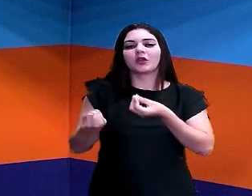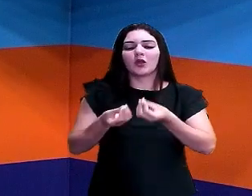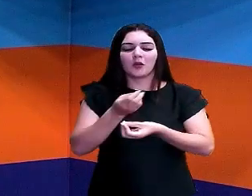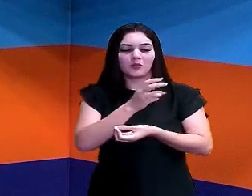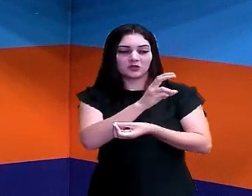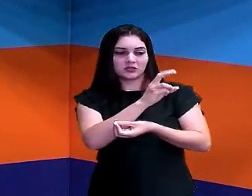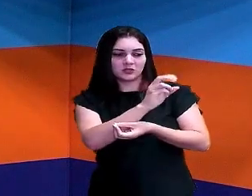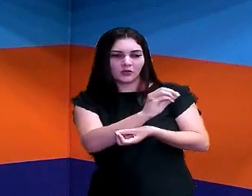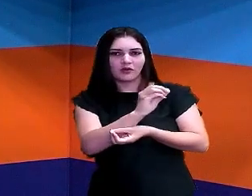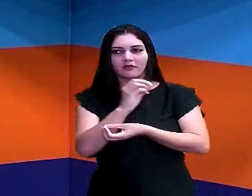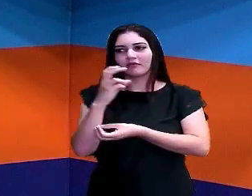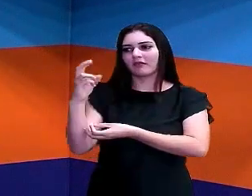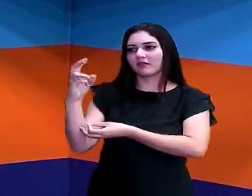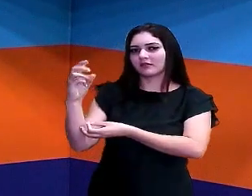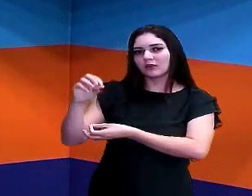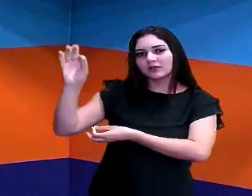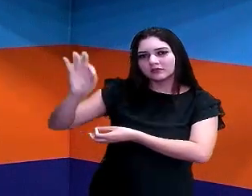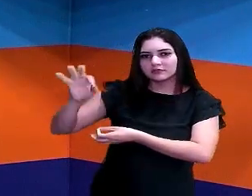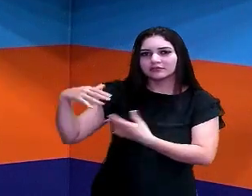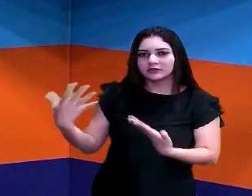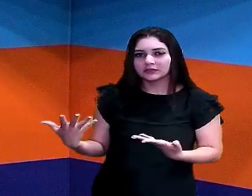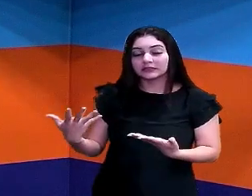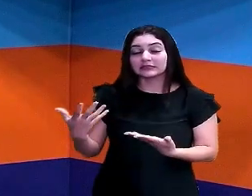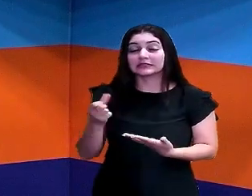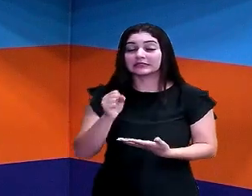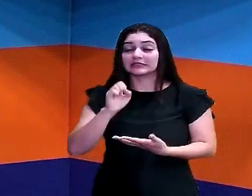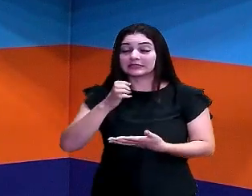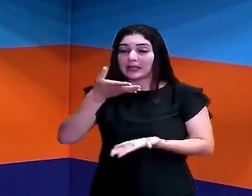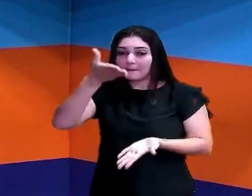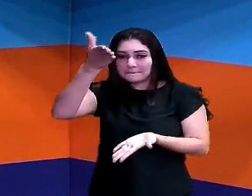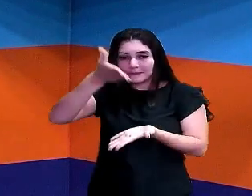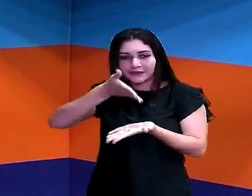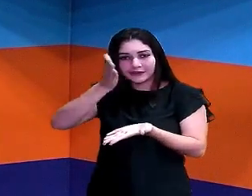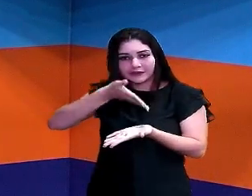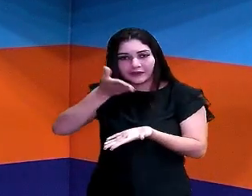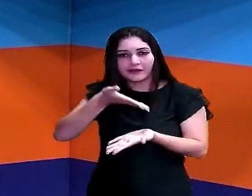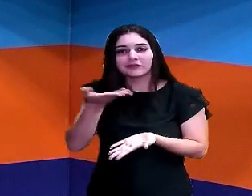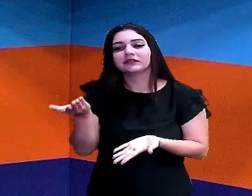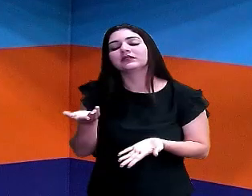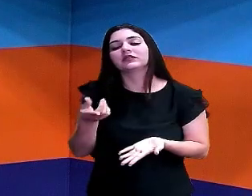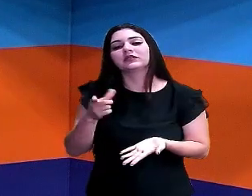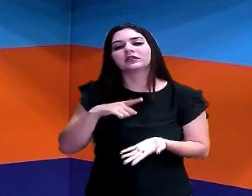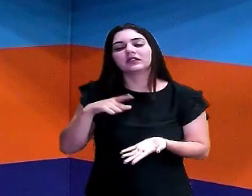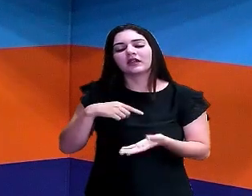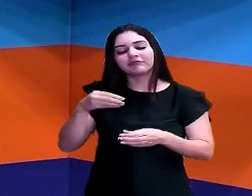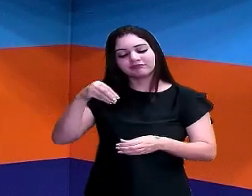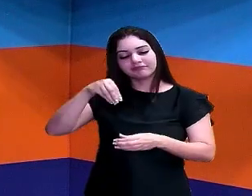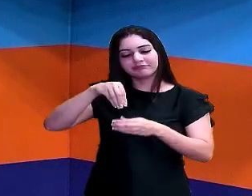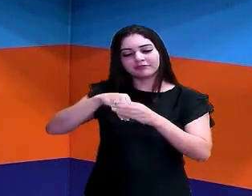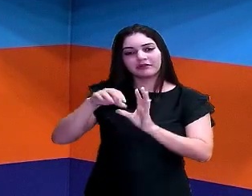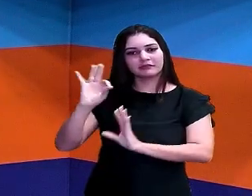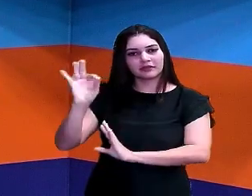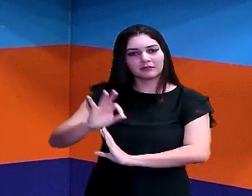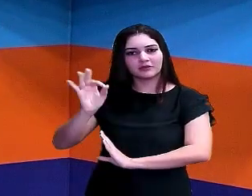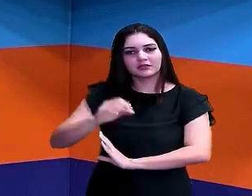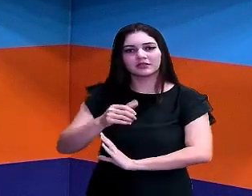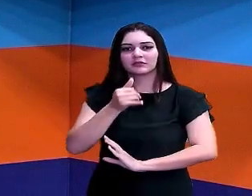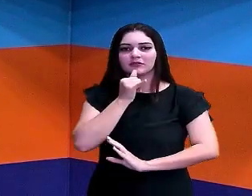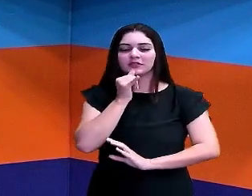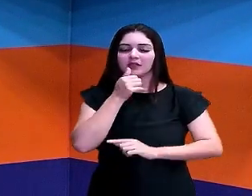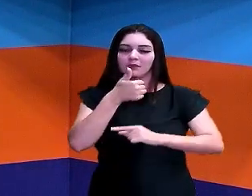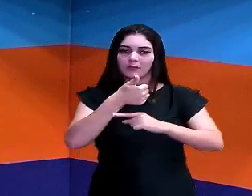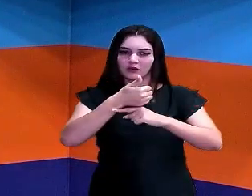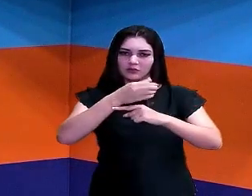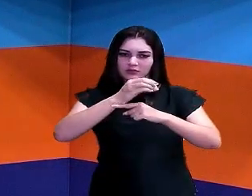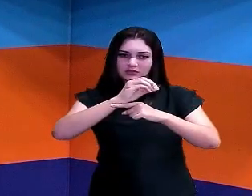não é 50%? Vamos para essa ideia? Se é a metade, e eu considero aqui dentro da porcentagem os 100%